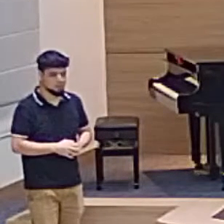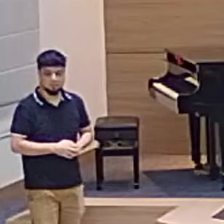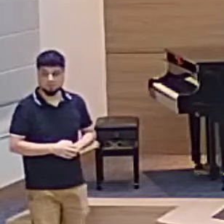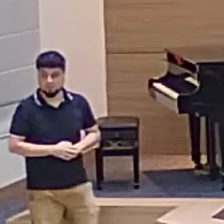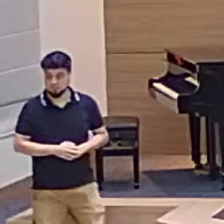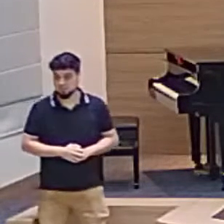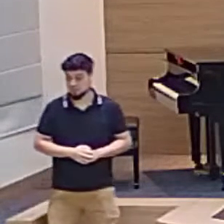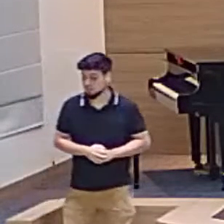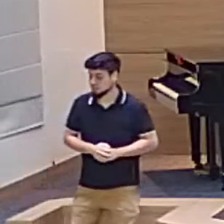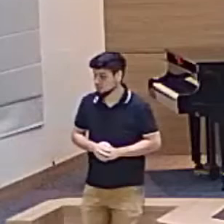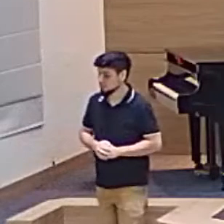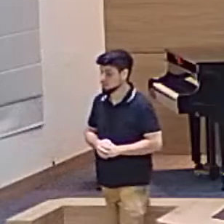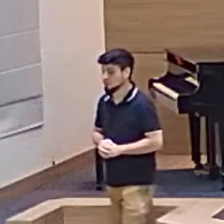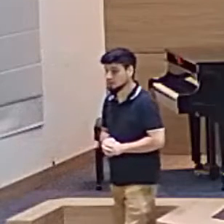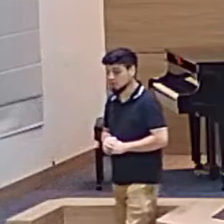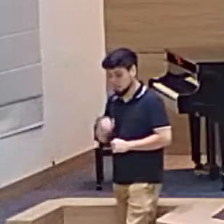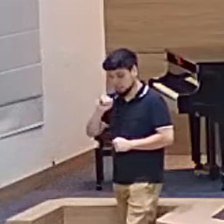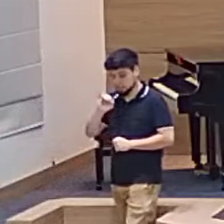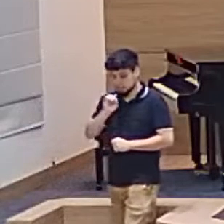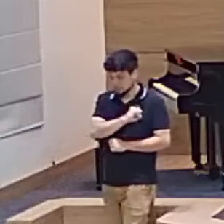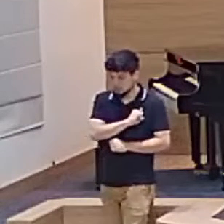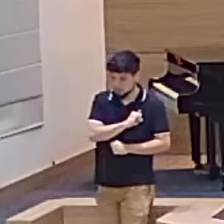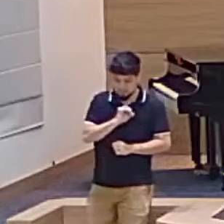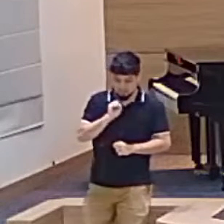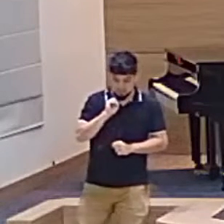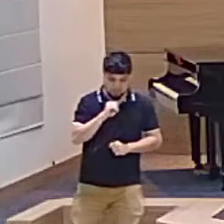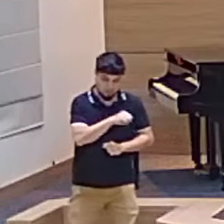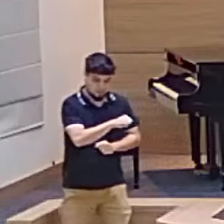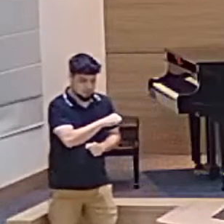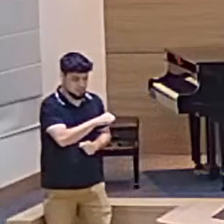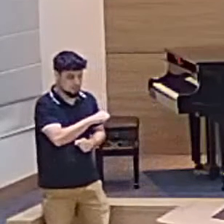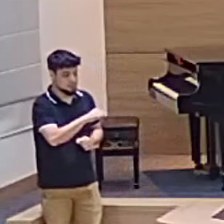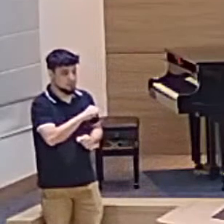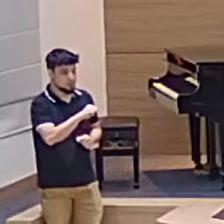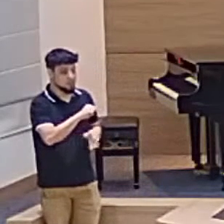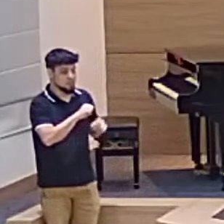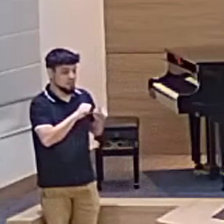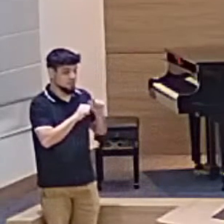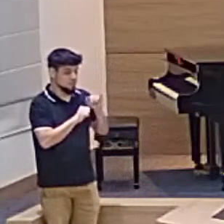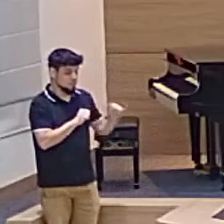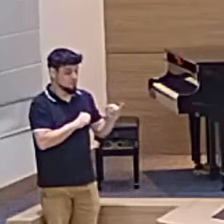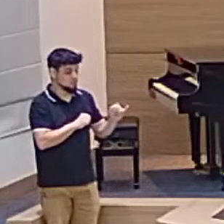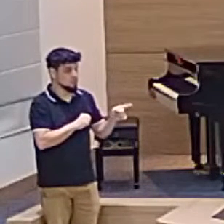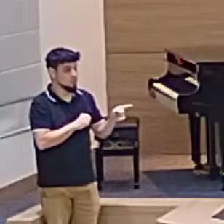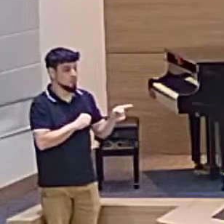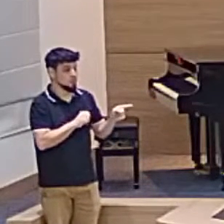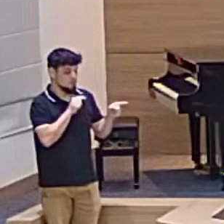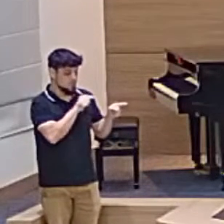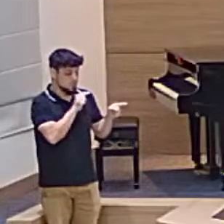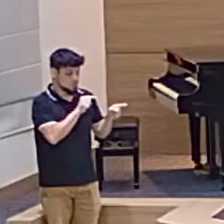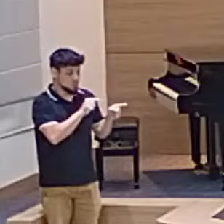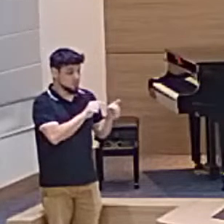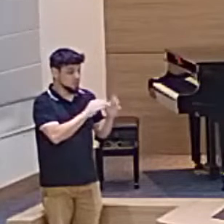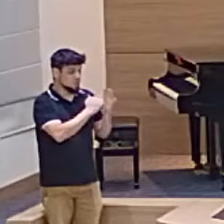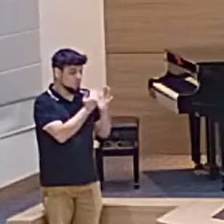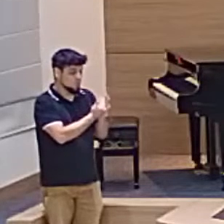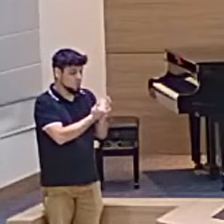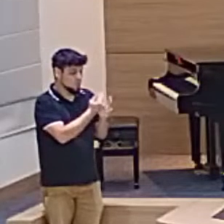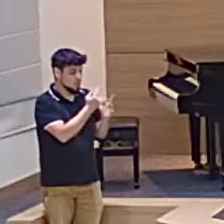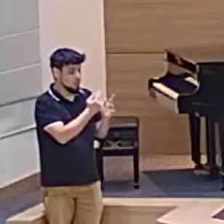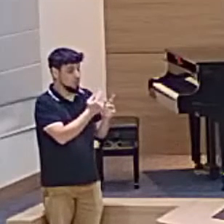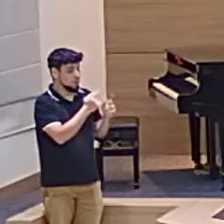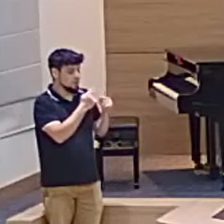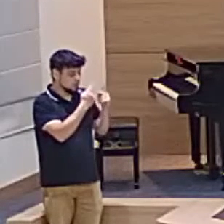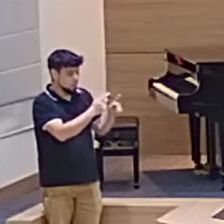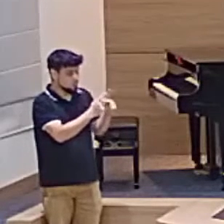você toda a sua casa vai perder toda a herança